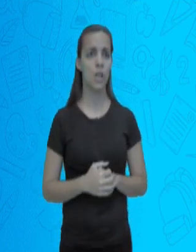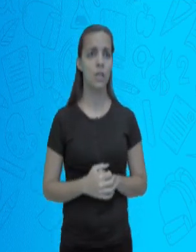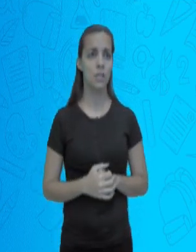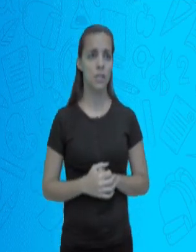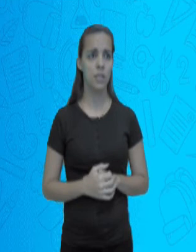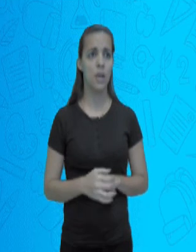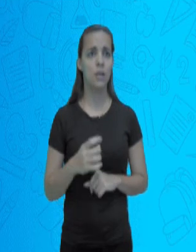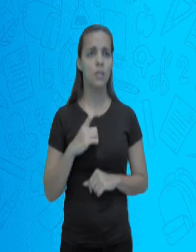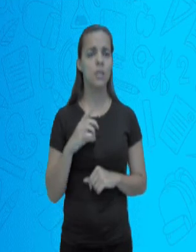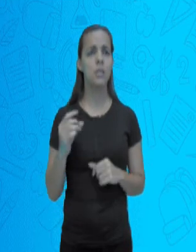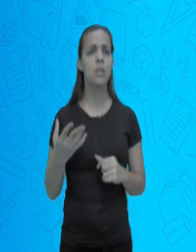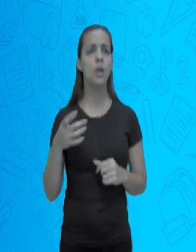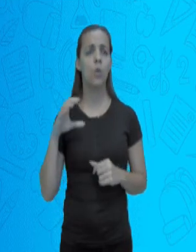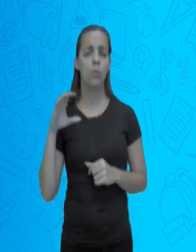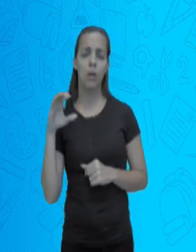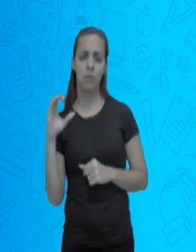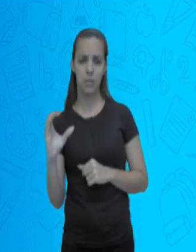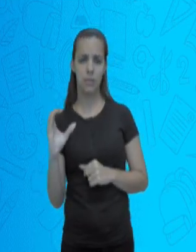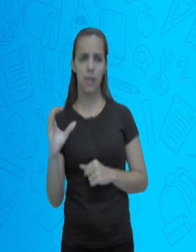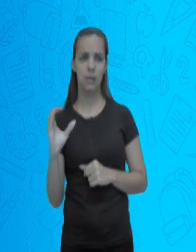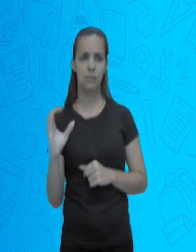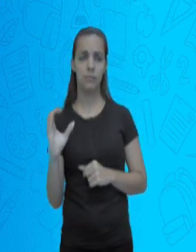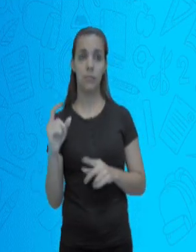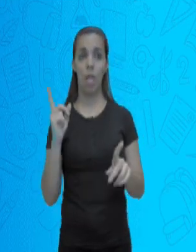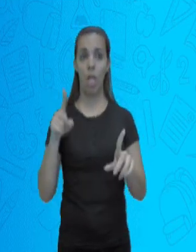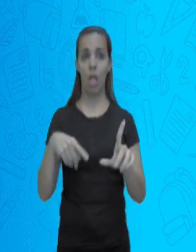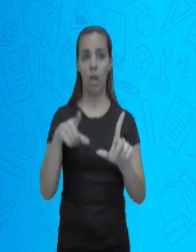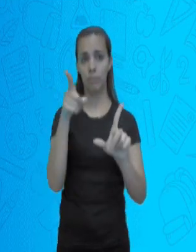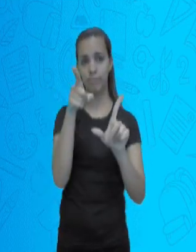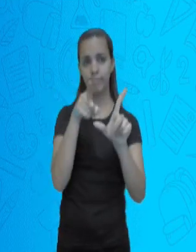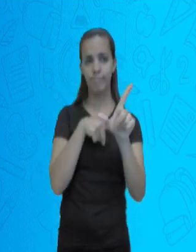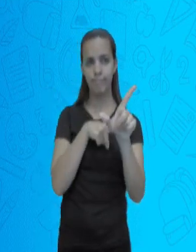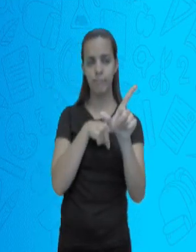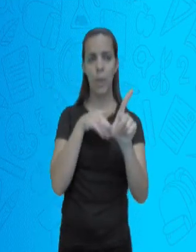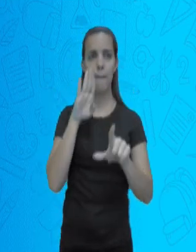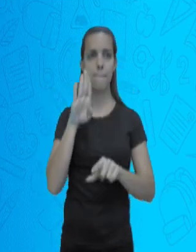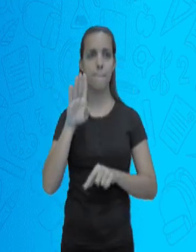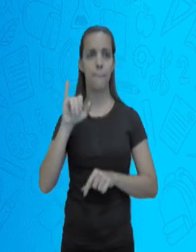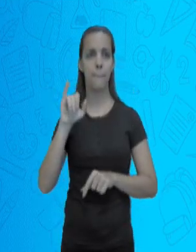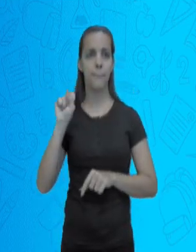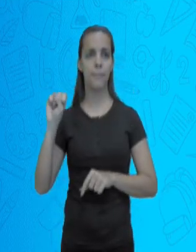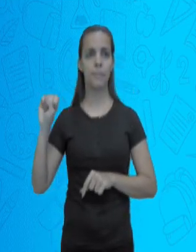segmento OC é a bissetriz do ângulo, qual vai ser a medida